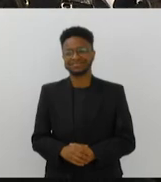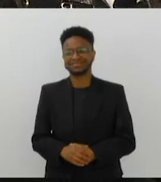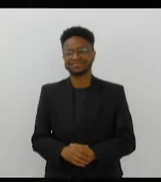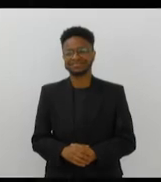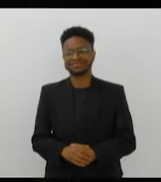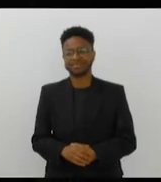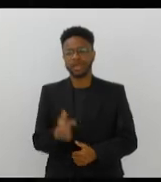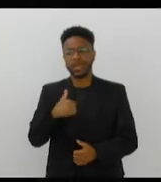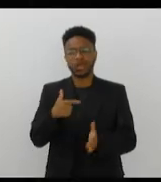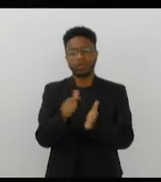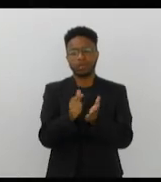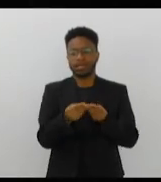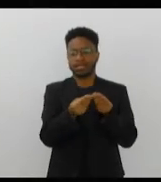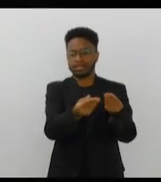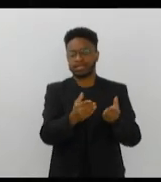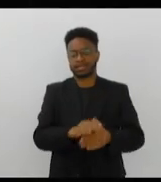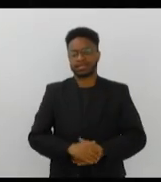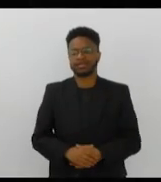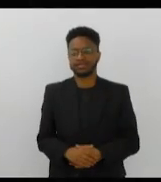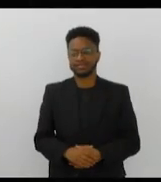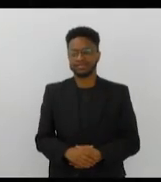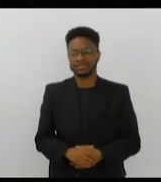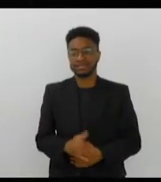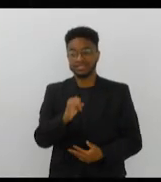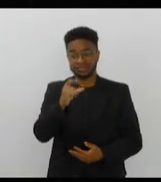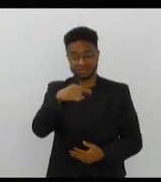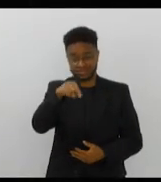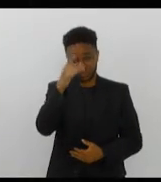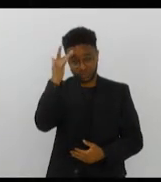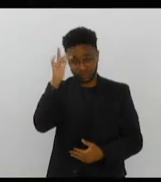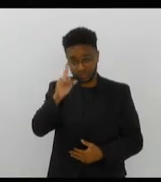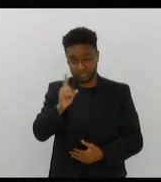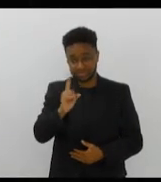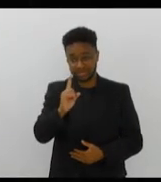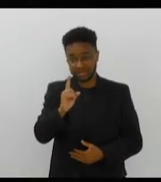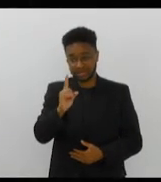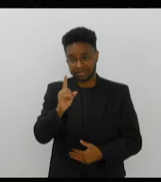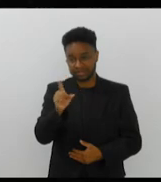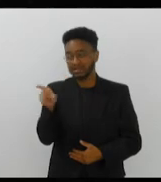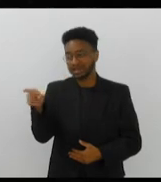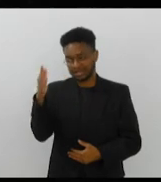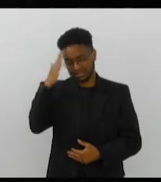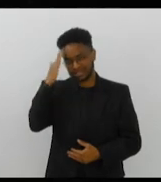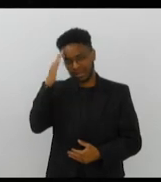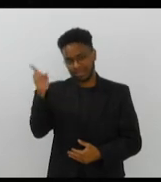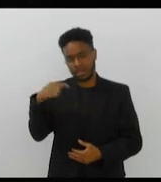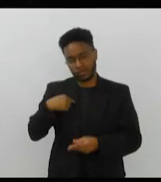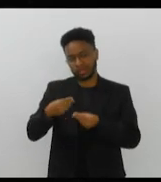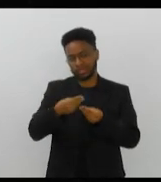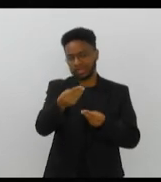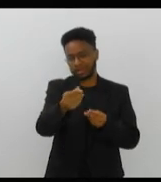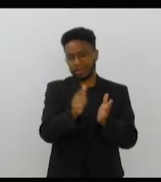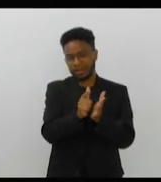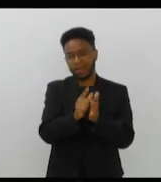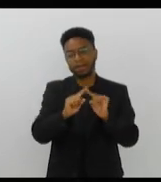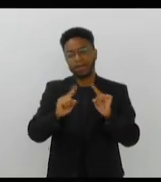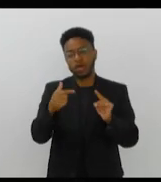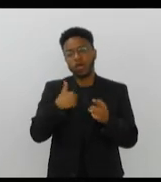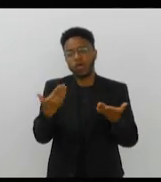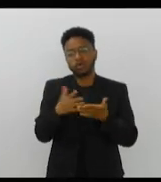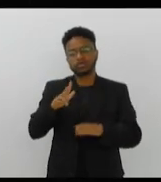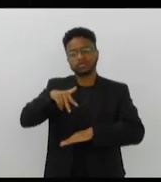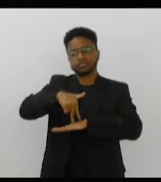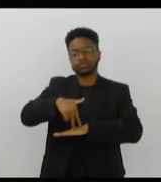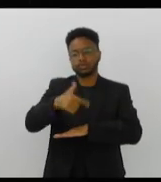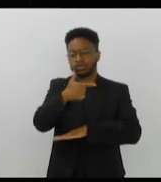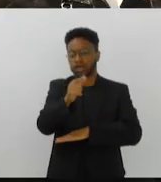Eu que dou papel, sabe, gente? Para quem não sabe, Priscila, Night, né, Night? Eu é que dou papel. Mas hoje sou eu. Tem isso